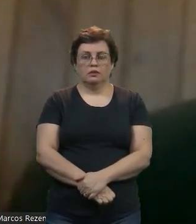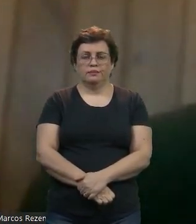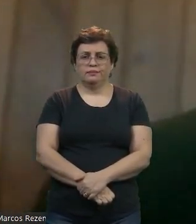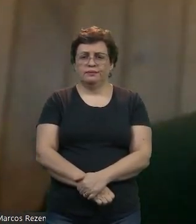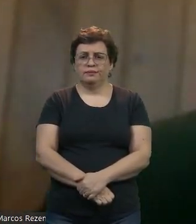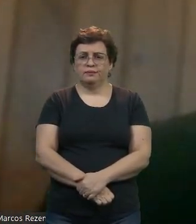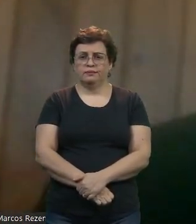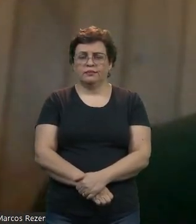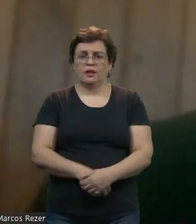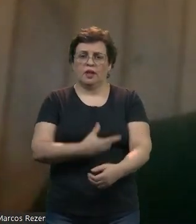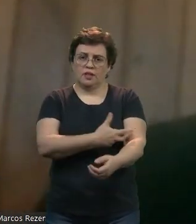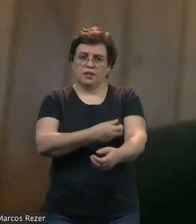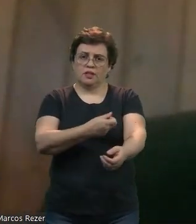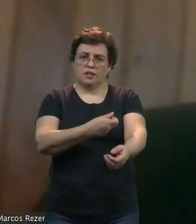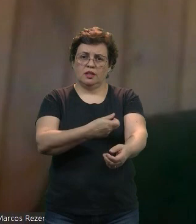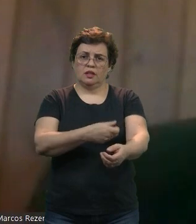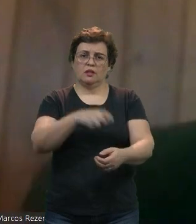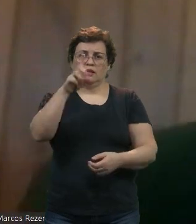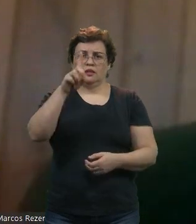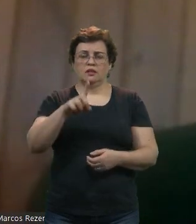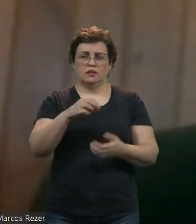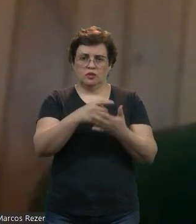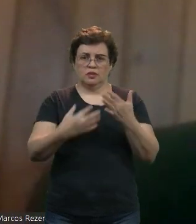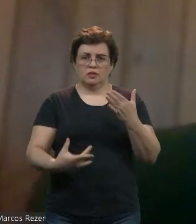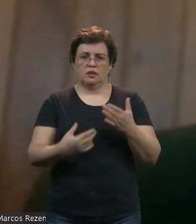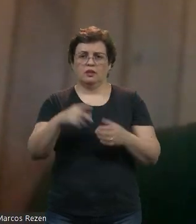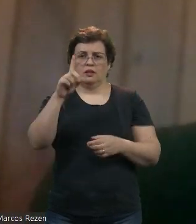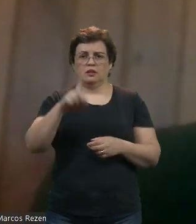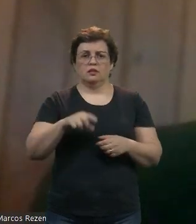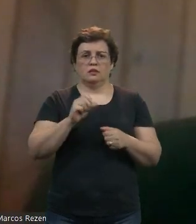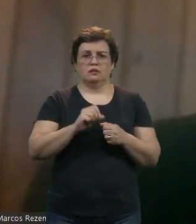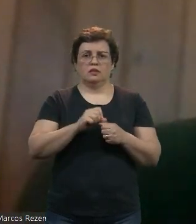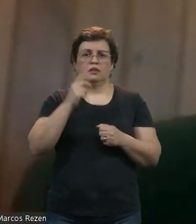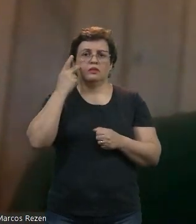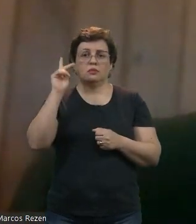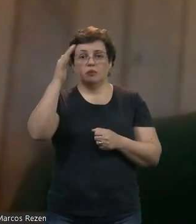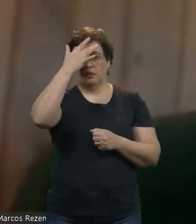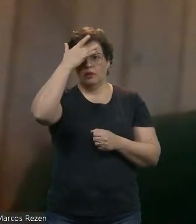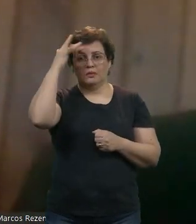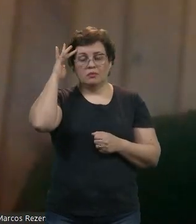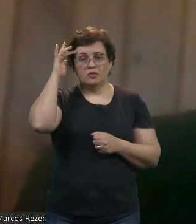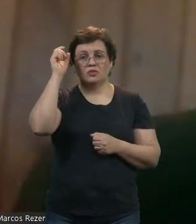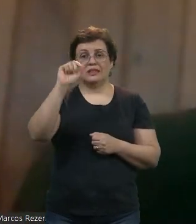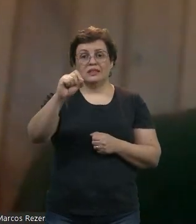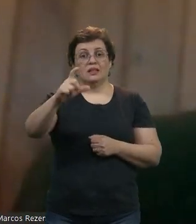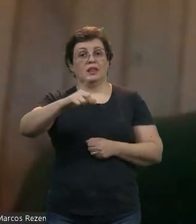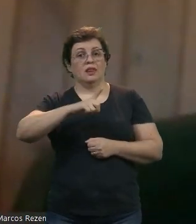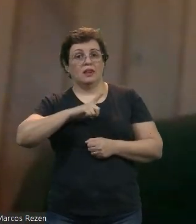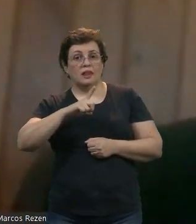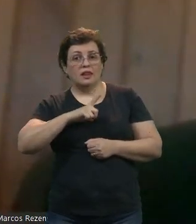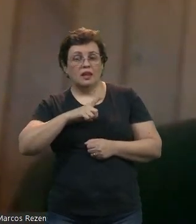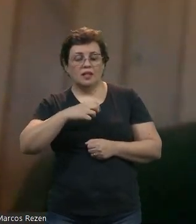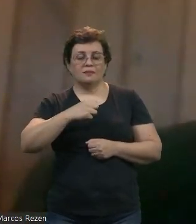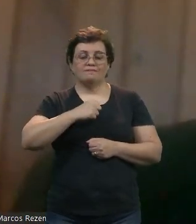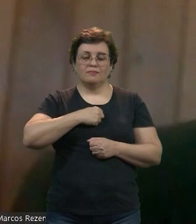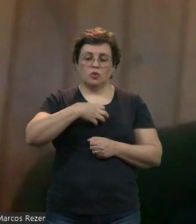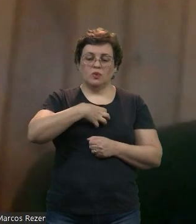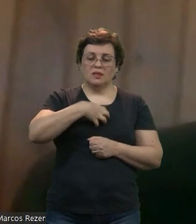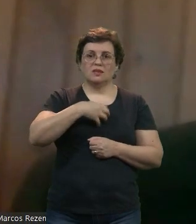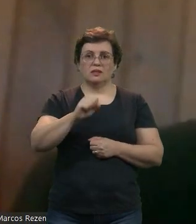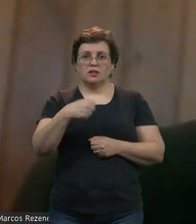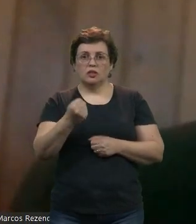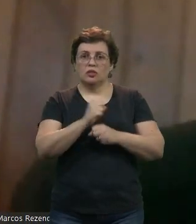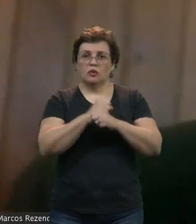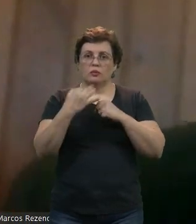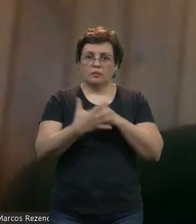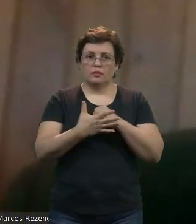o teste de sangue, eles são feitos para pacientes sintomáticos, não é? Podem ser para